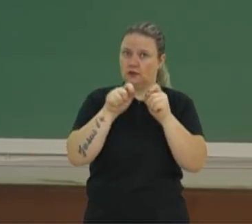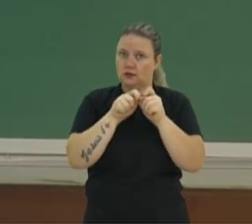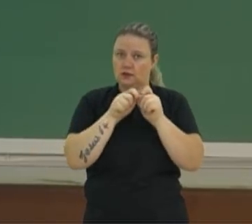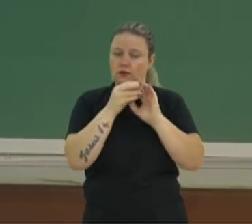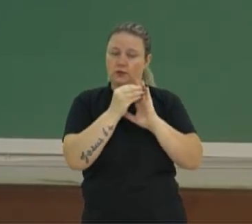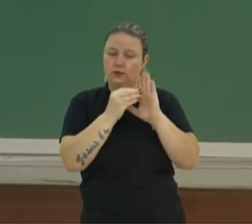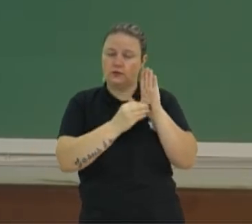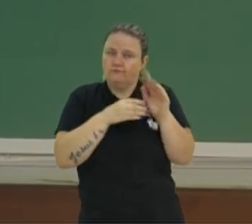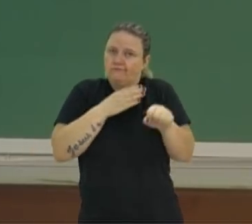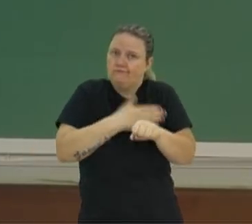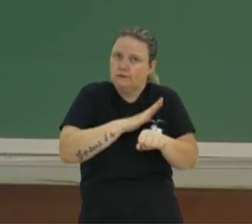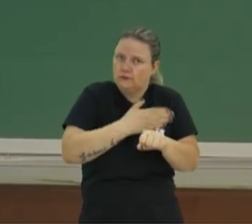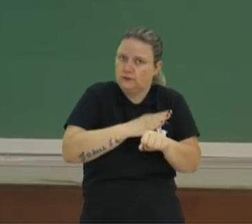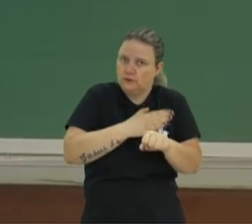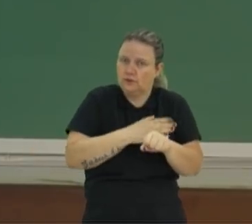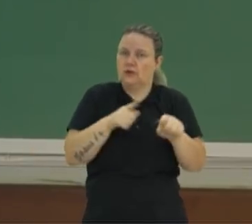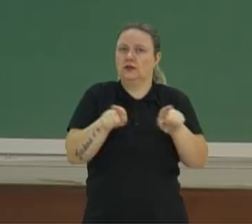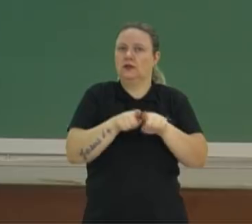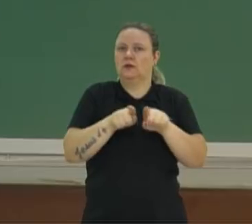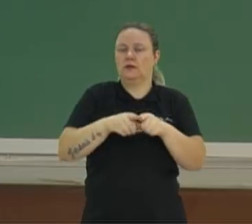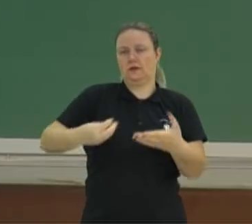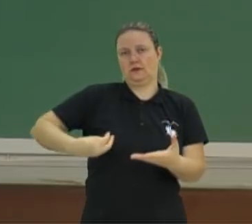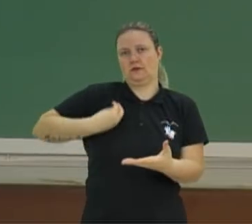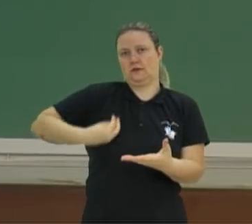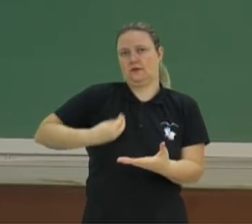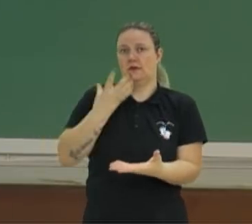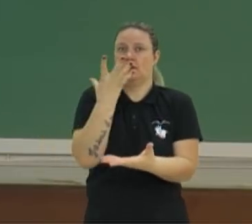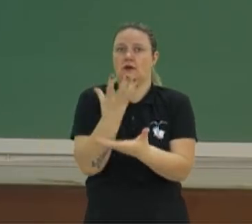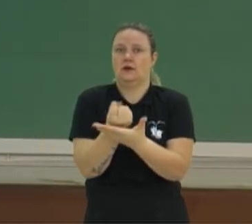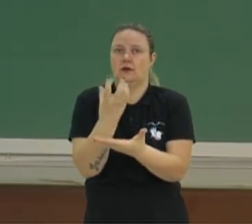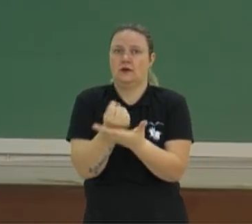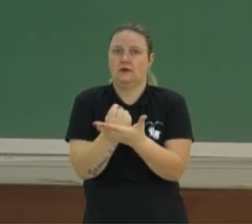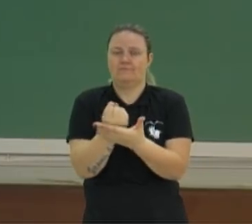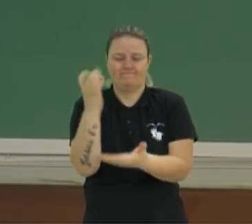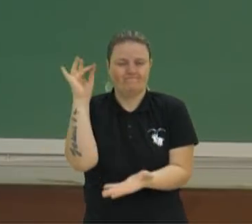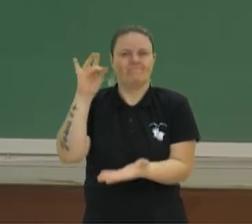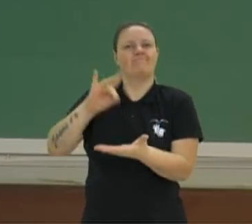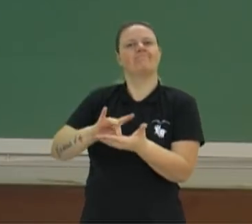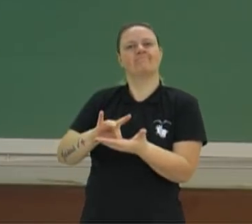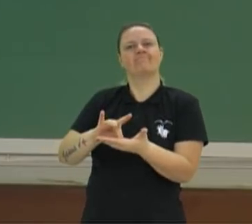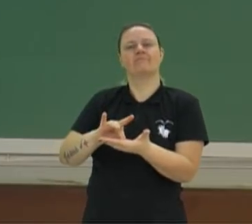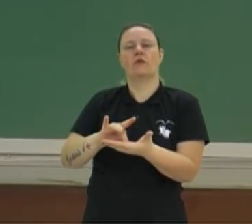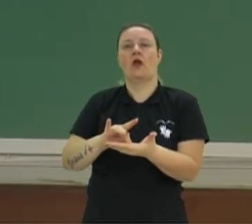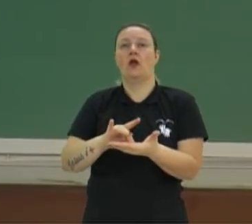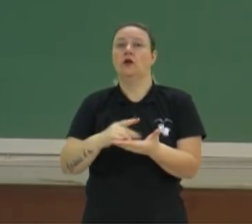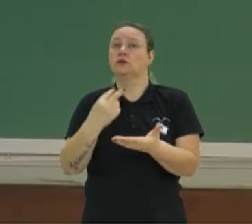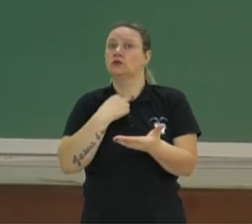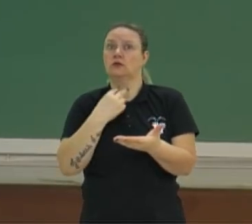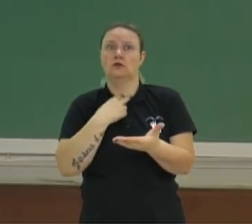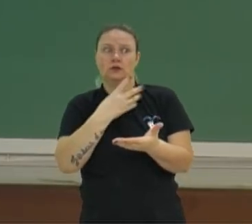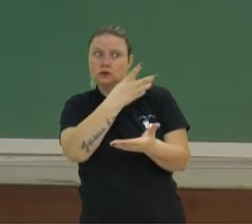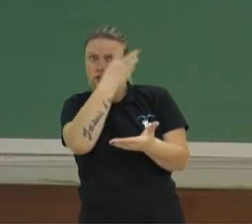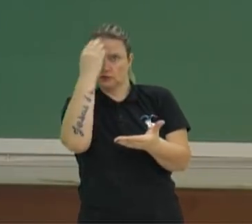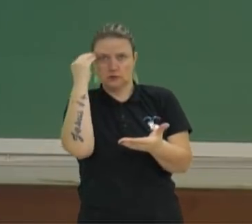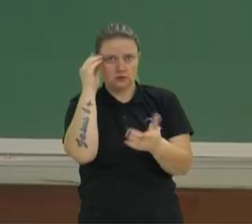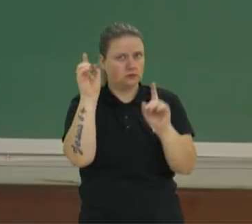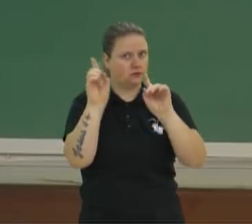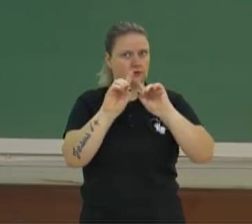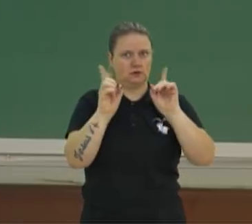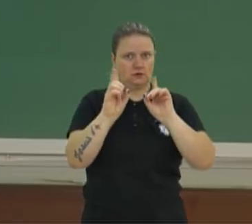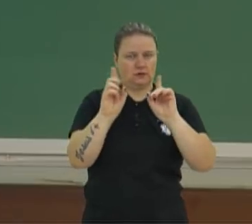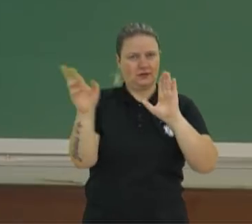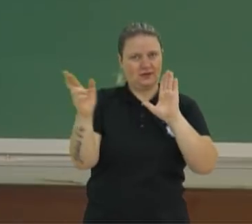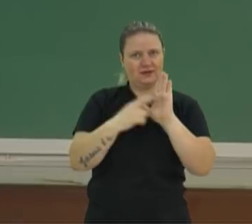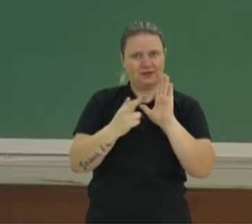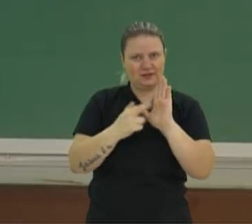o conteúdo da aula e registra a sua presença automaticamente. Então, não deixe de fazê-la, responda assim que terminarmos